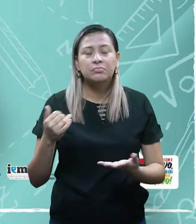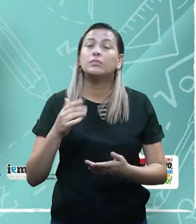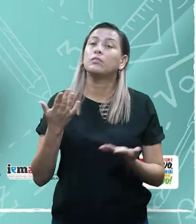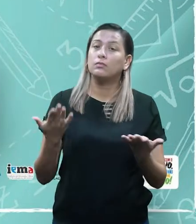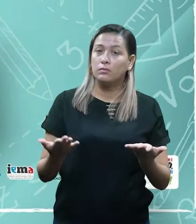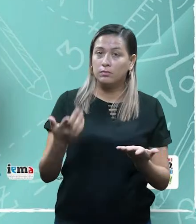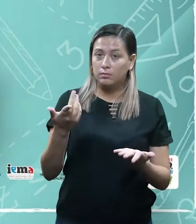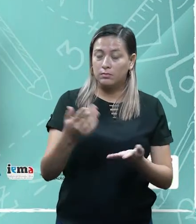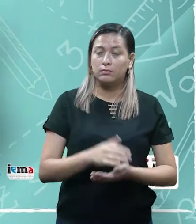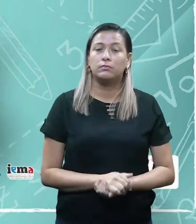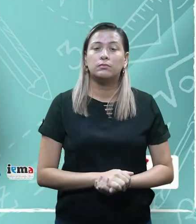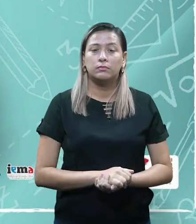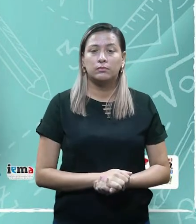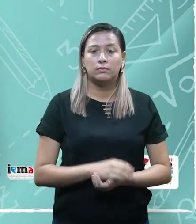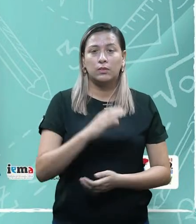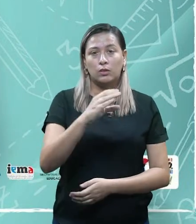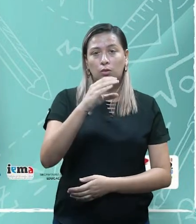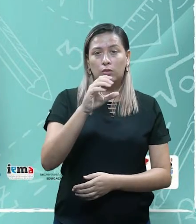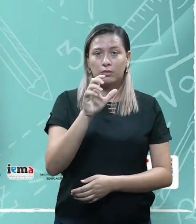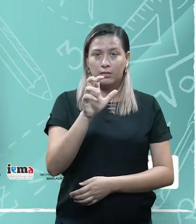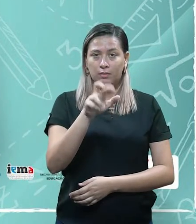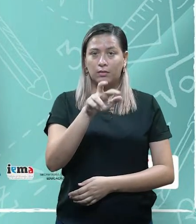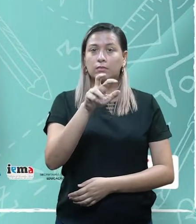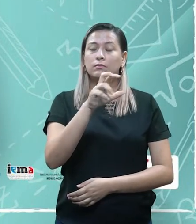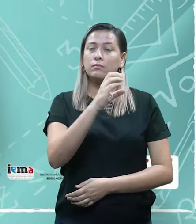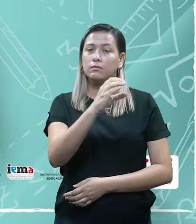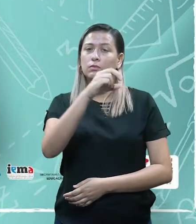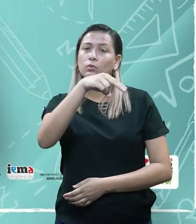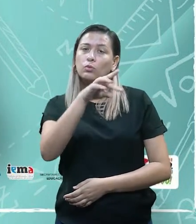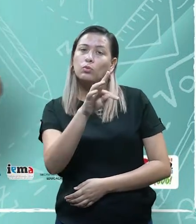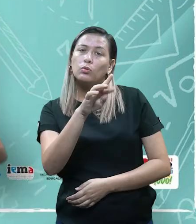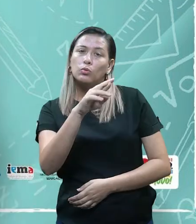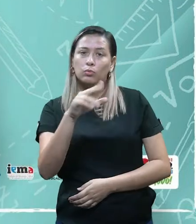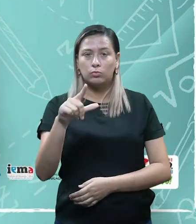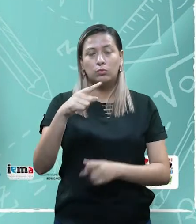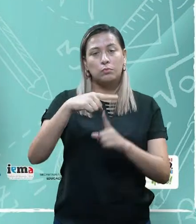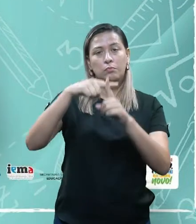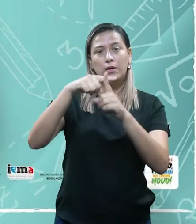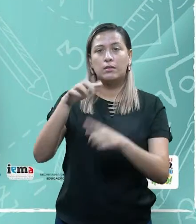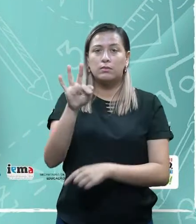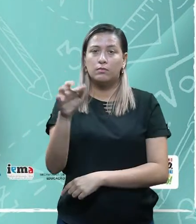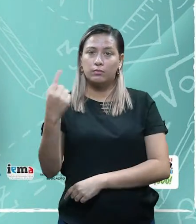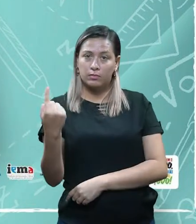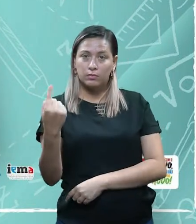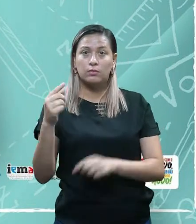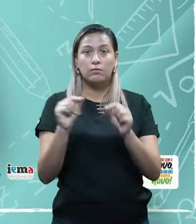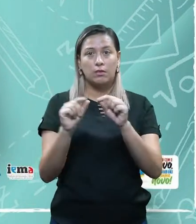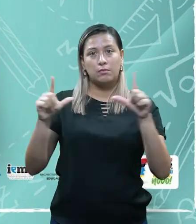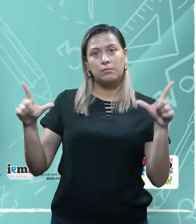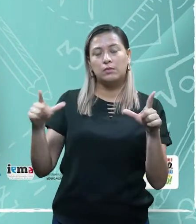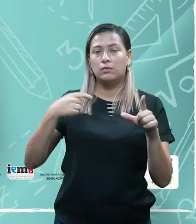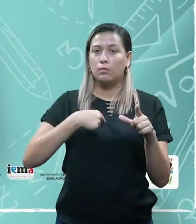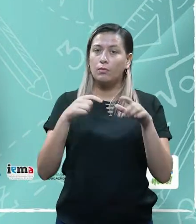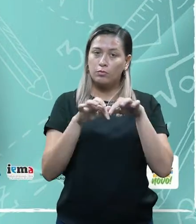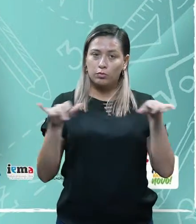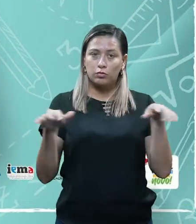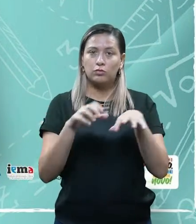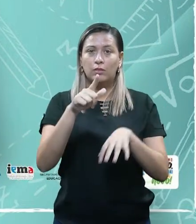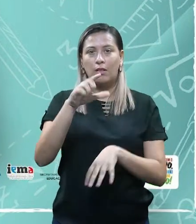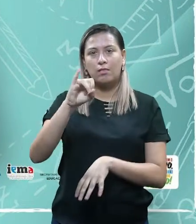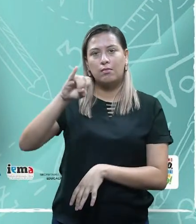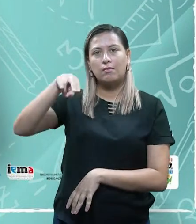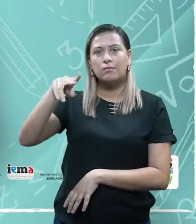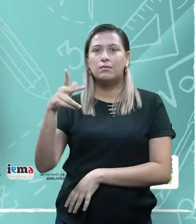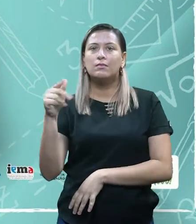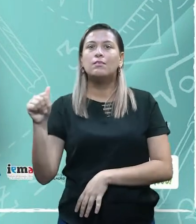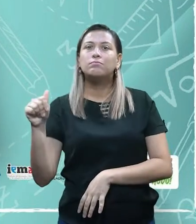lá acionar CTRL mais F1, certo? Vai abrir essa janela, vou digitar nome linha e